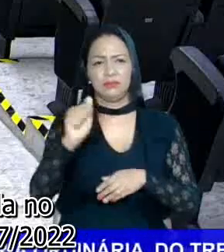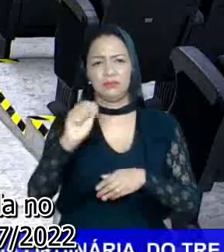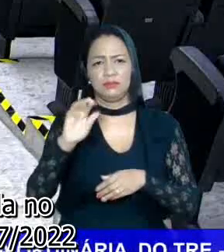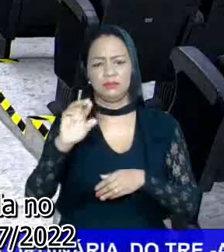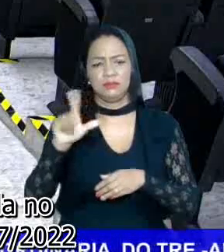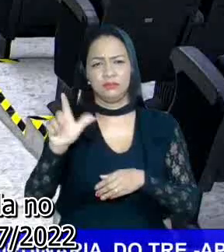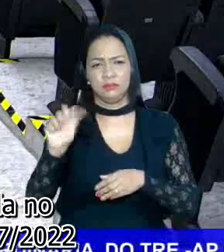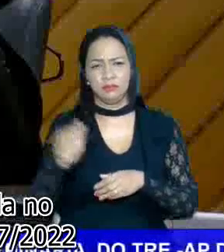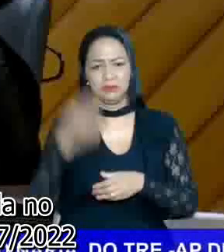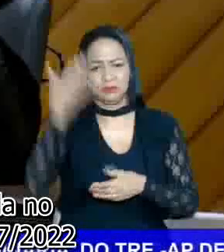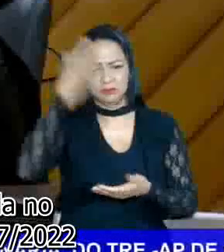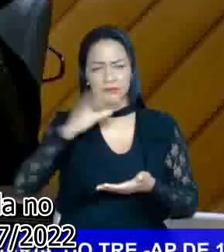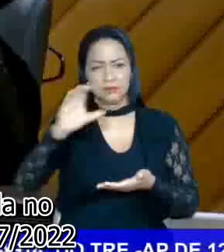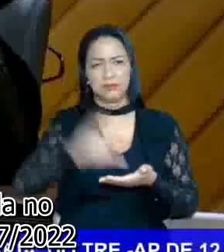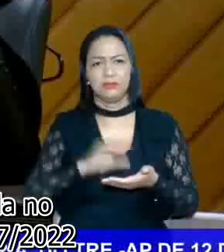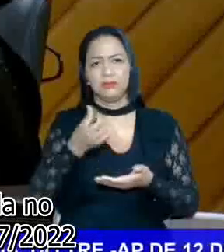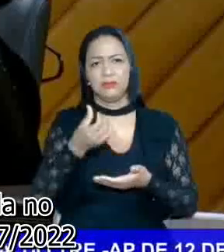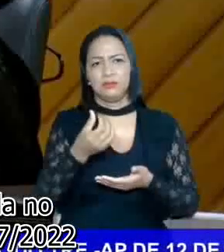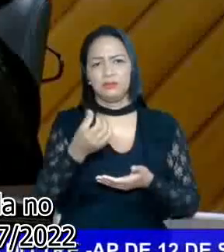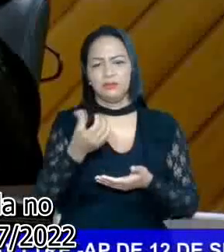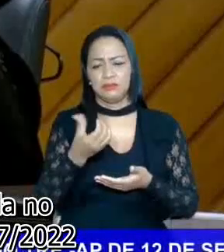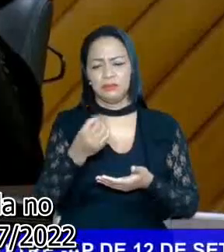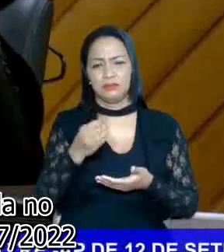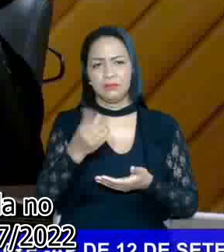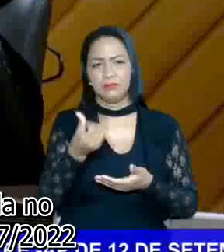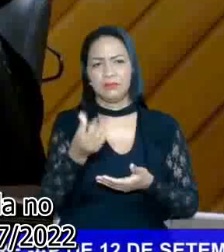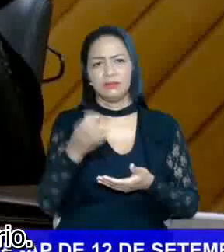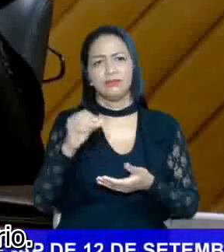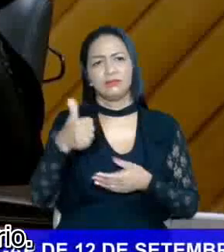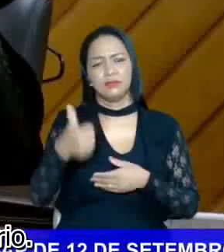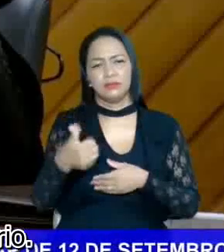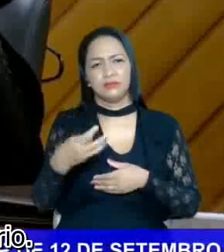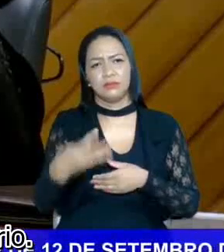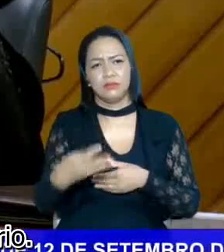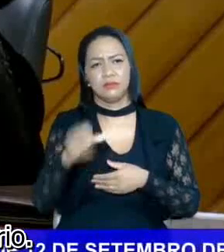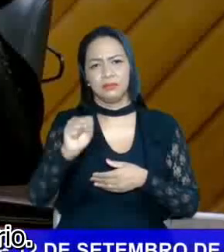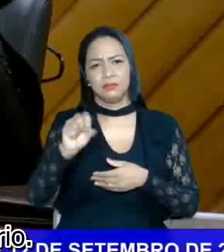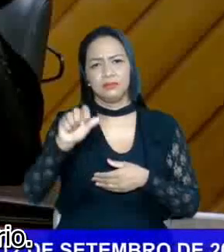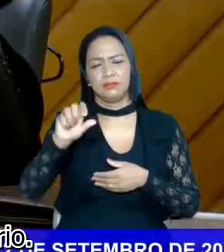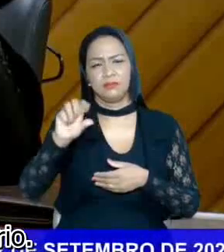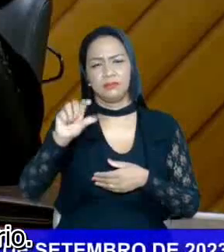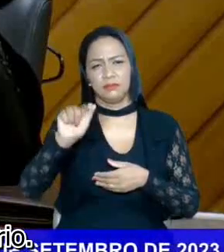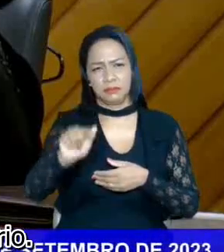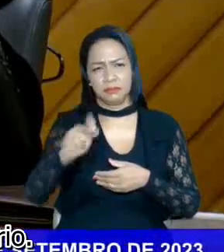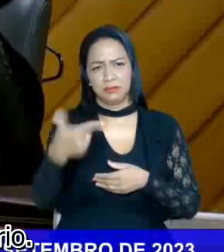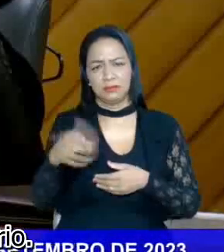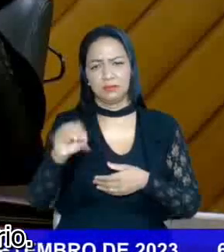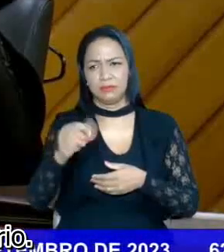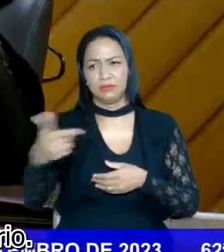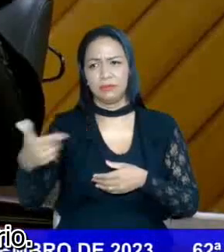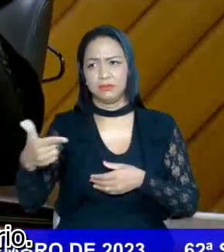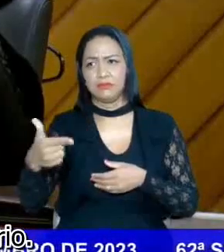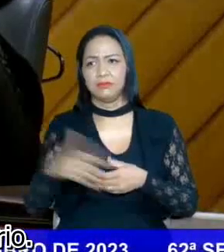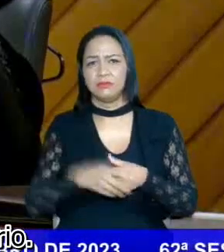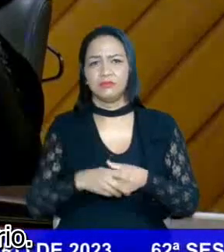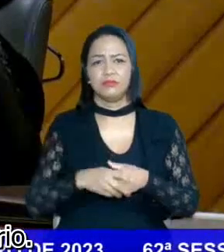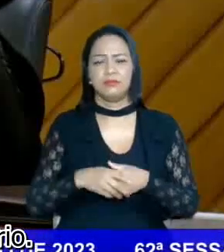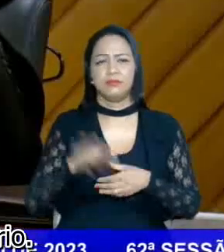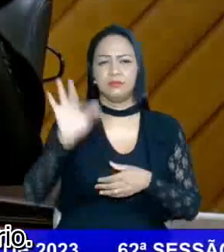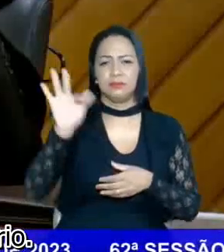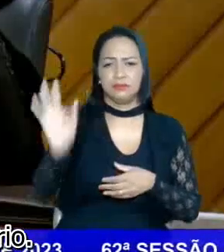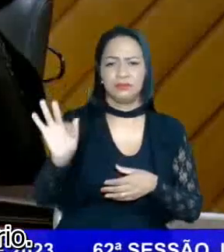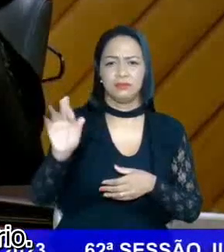ampla do pauta, plenário. prestação de contas 060-1387 Na tela, de o desembargador 2022. João Lages. Origem Macapá, interessado é Francisco